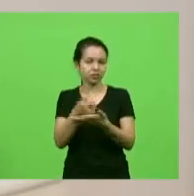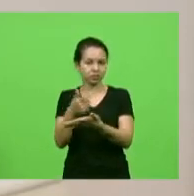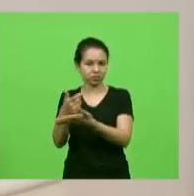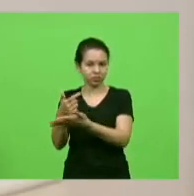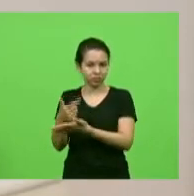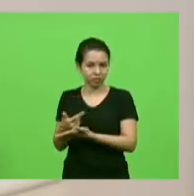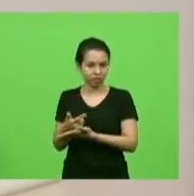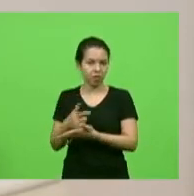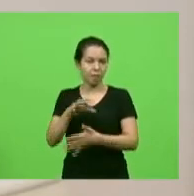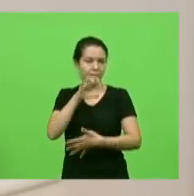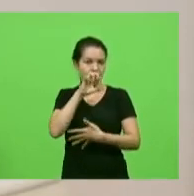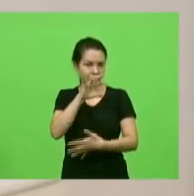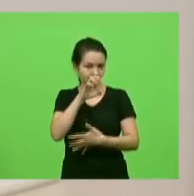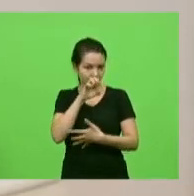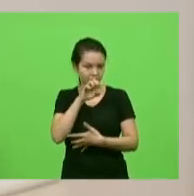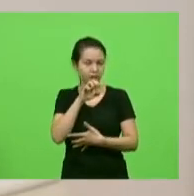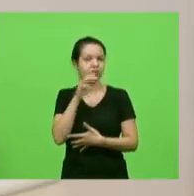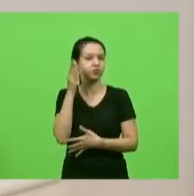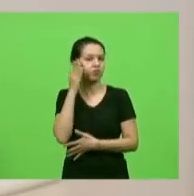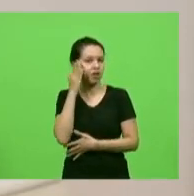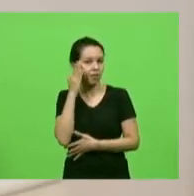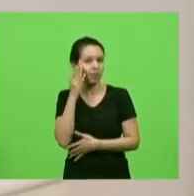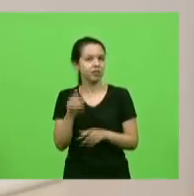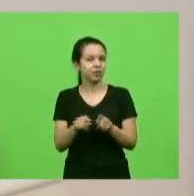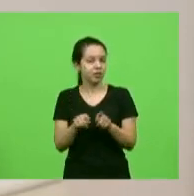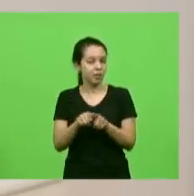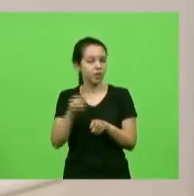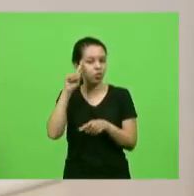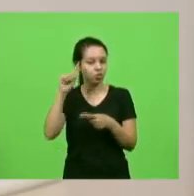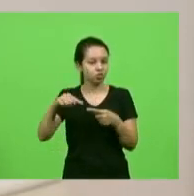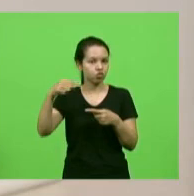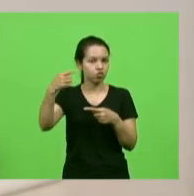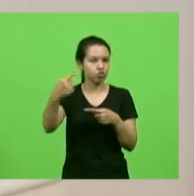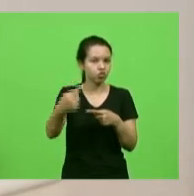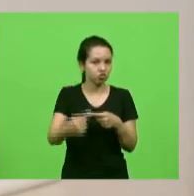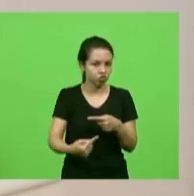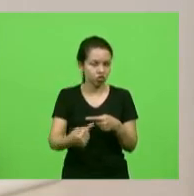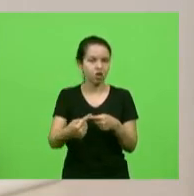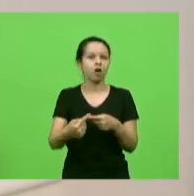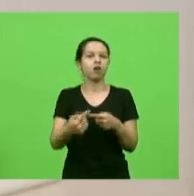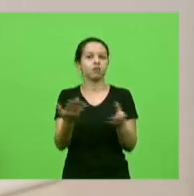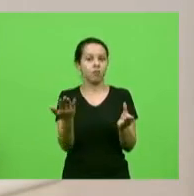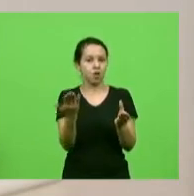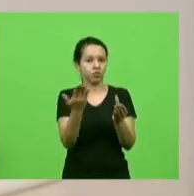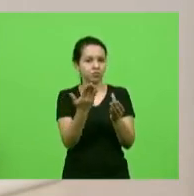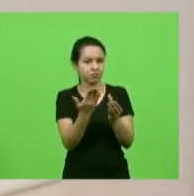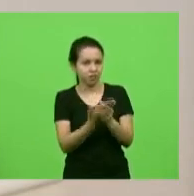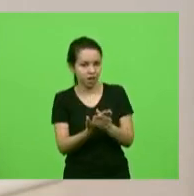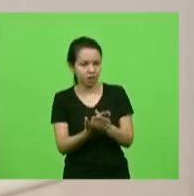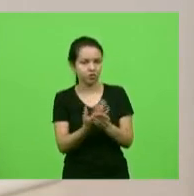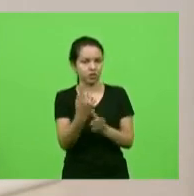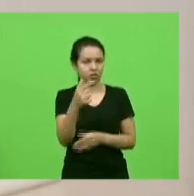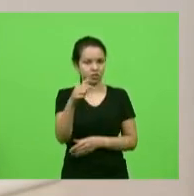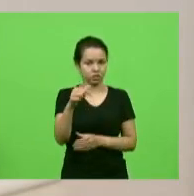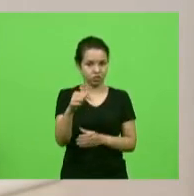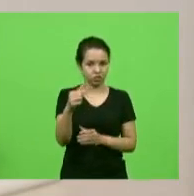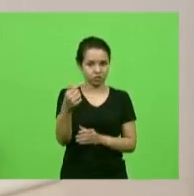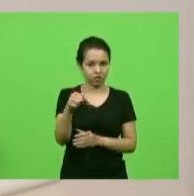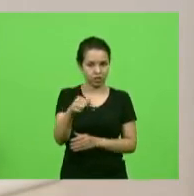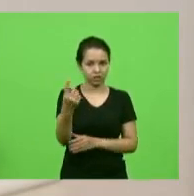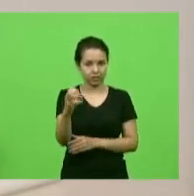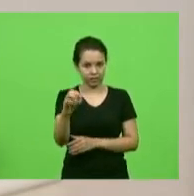27 de 3 de 2020, dia seguinte à autuação do processo 37070/2020, já tivesse conhecimento